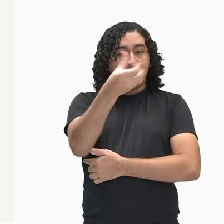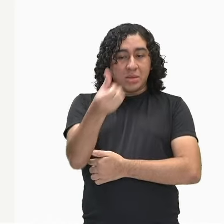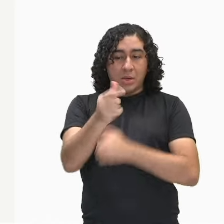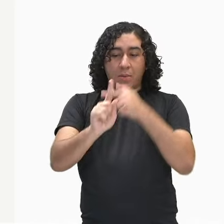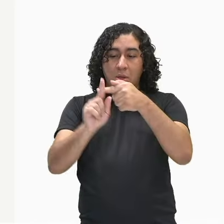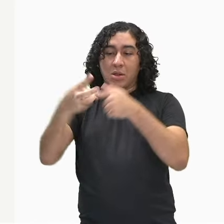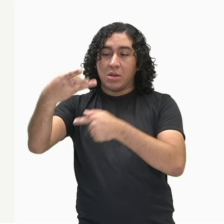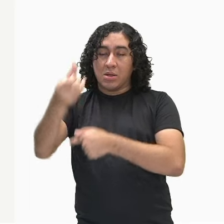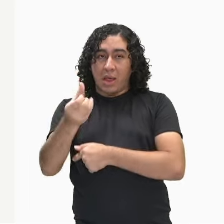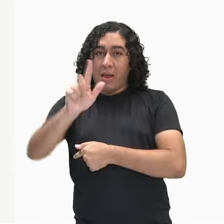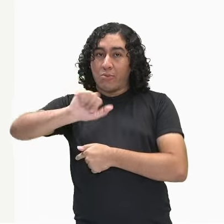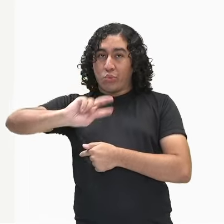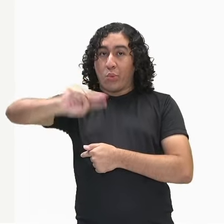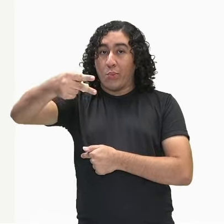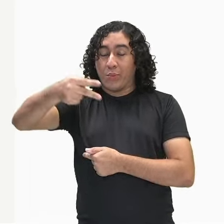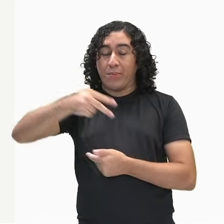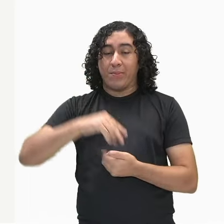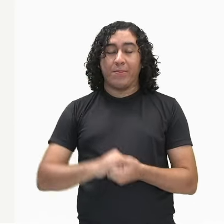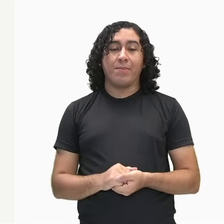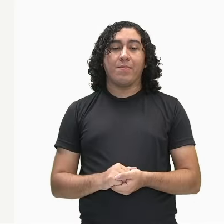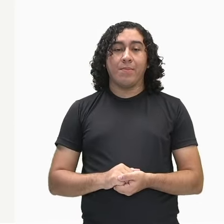dissolver o dobro.